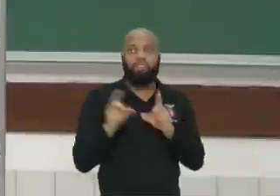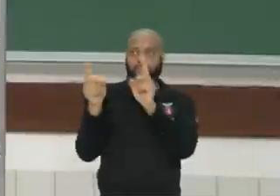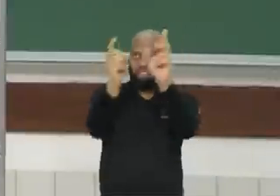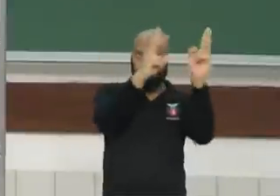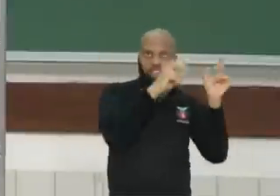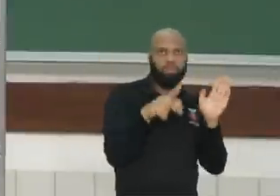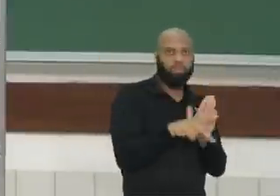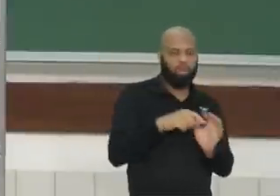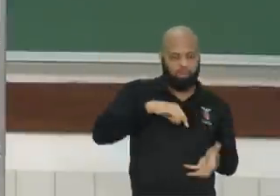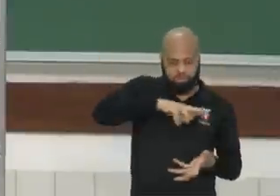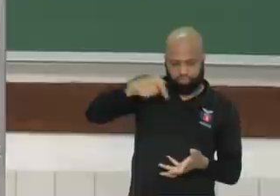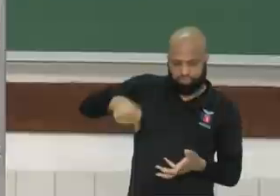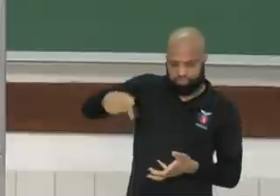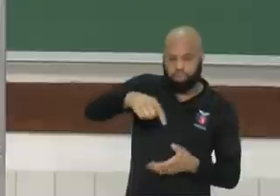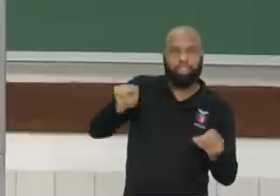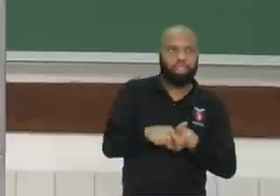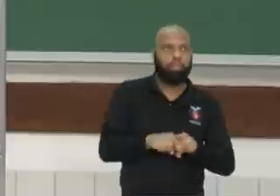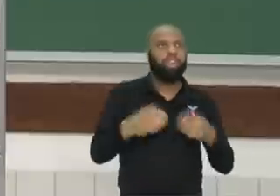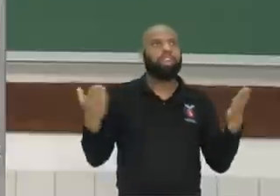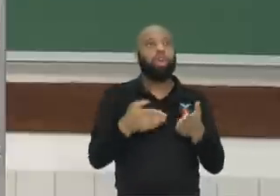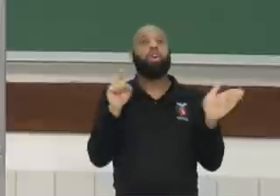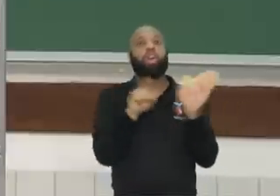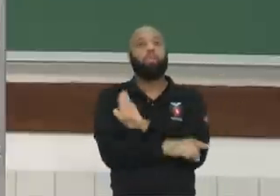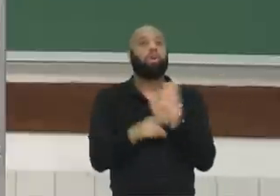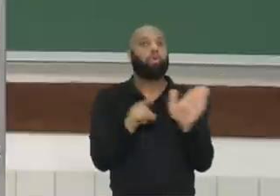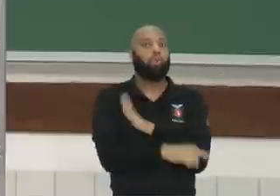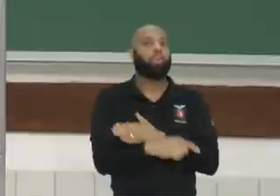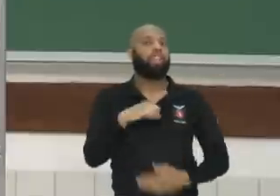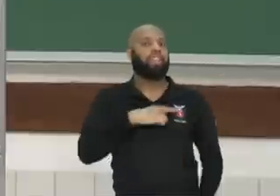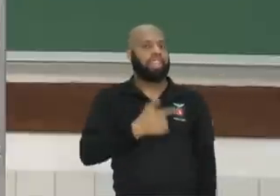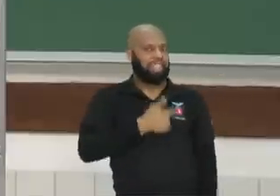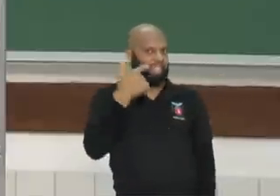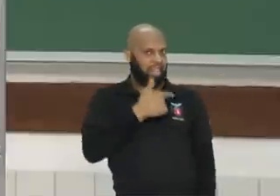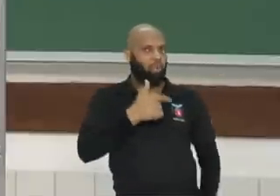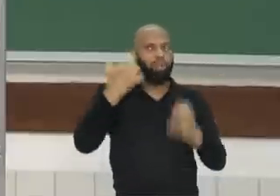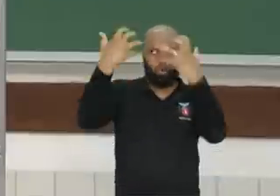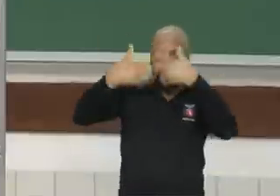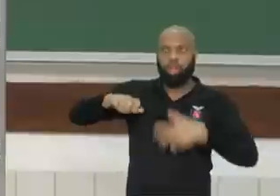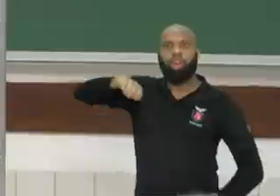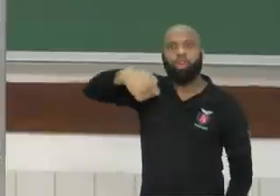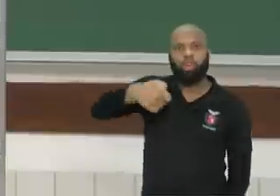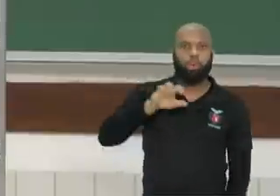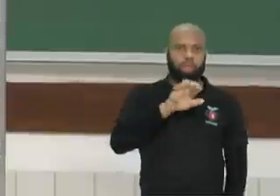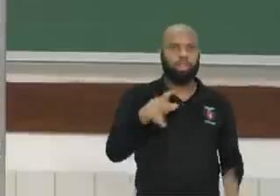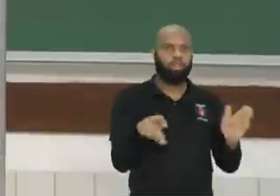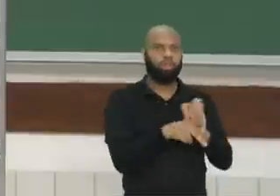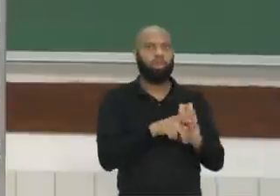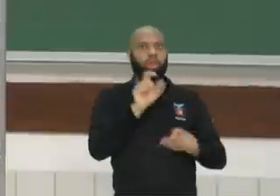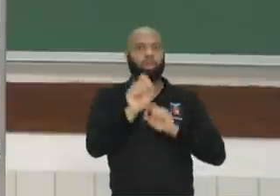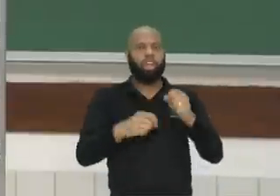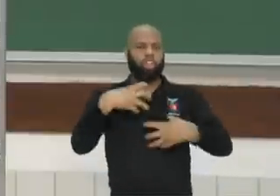mundo. Tudo bem? Trago agora uma segunda atividade, depois que a gente refletiu sobre essa constituição econômica,